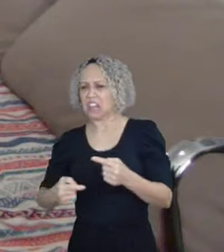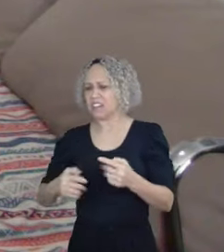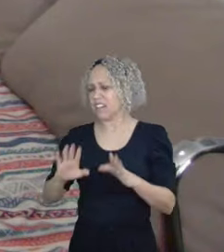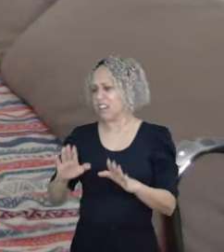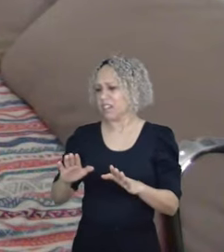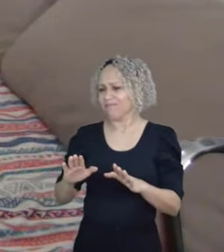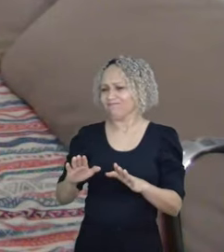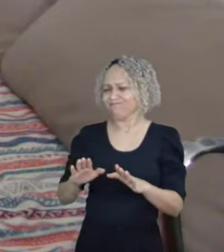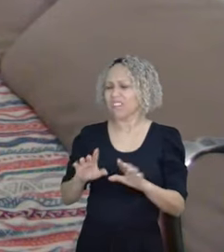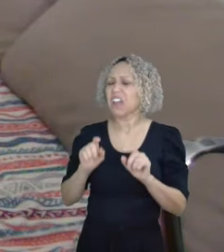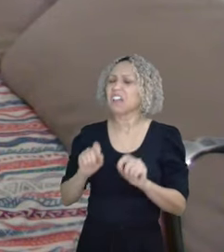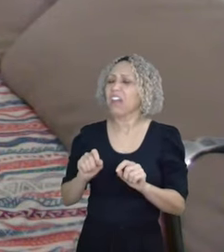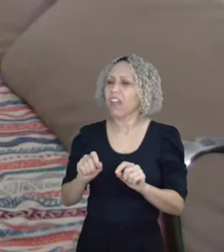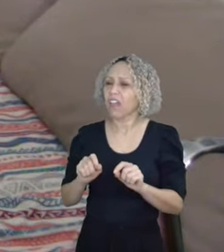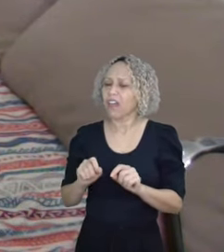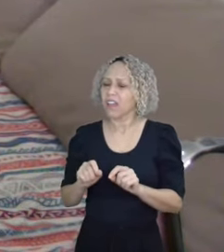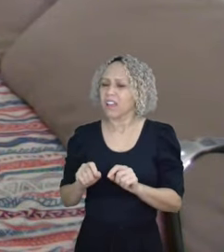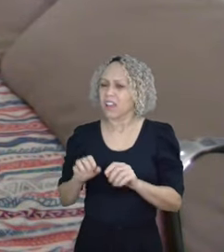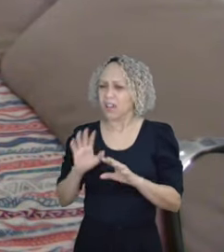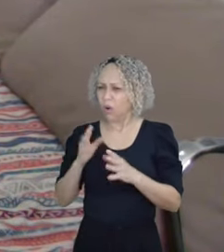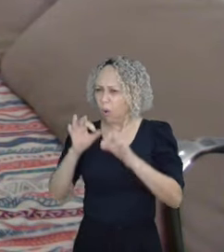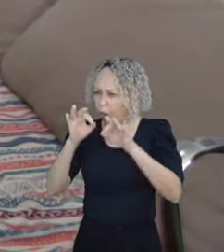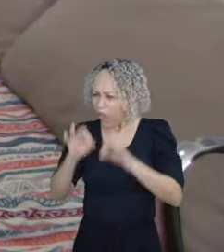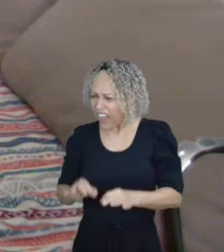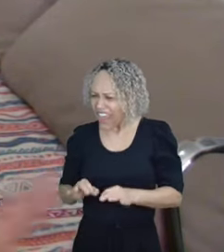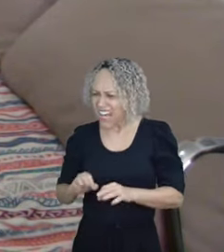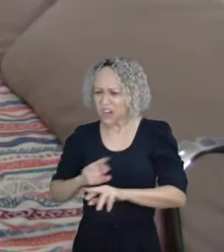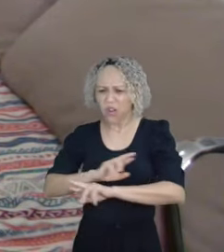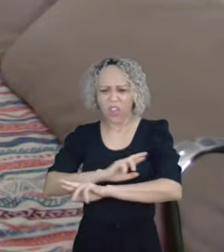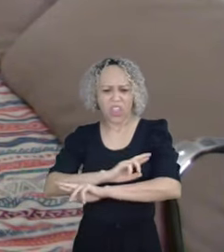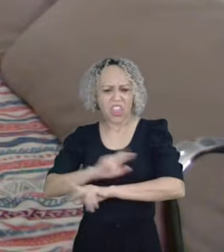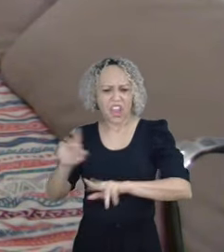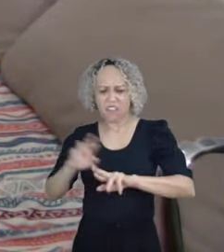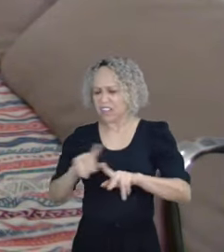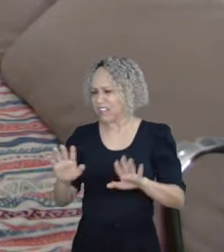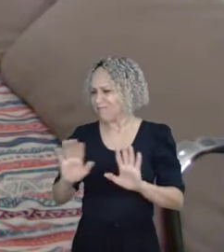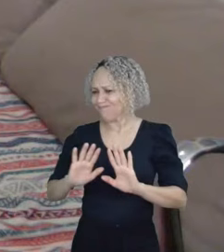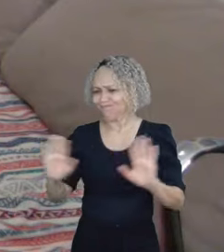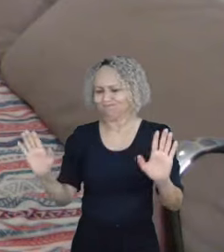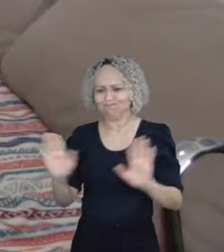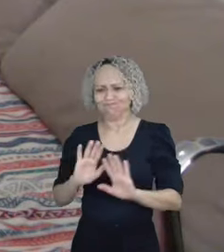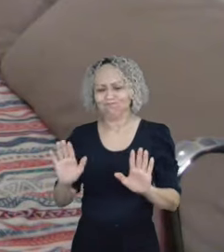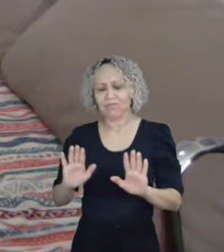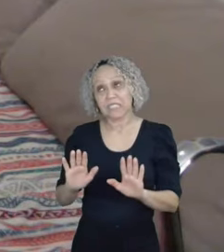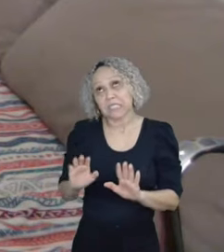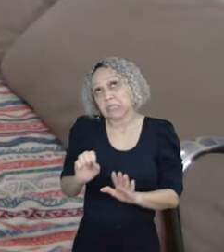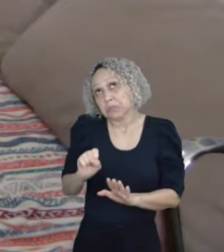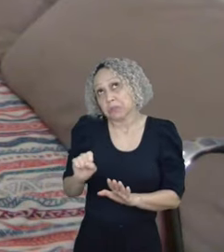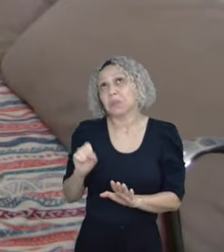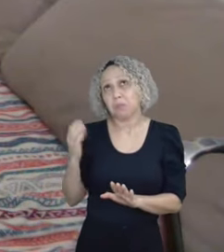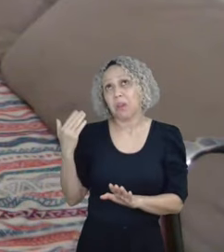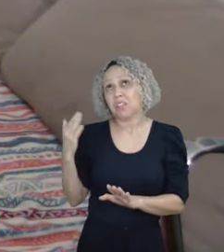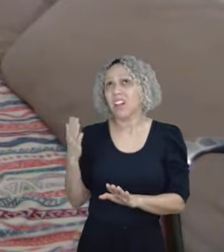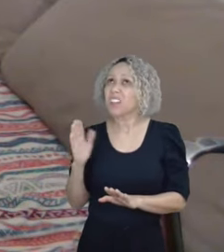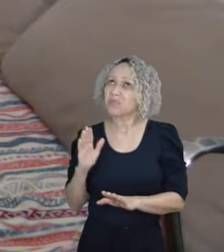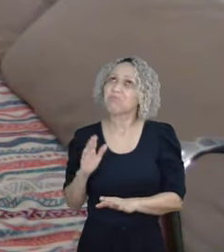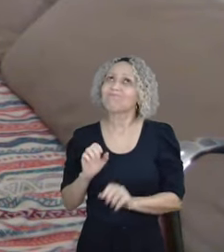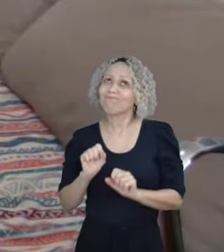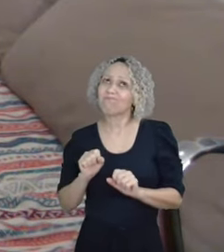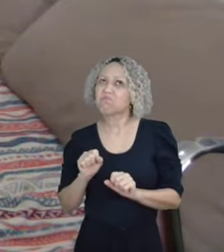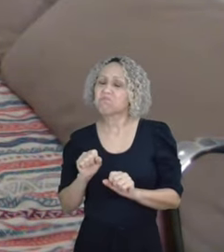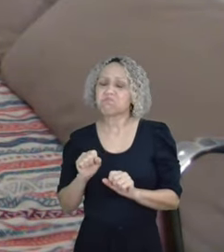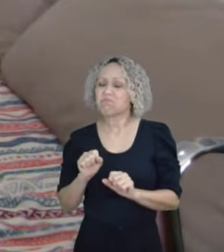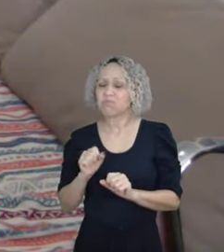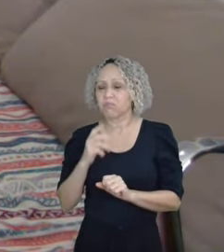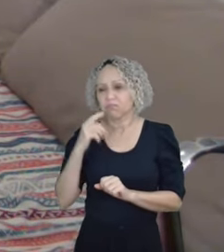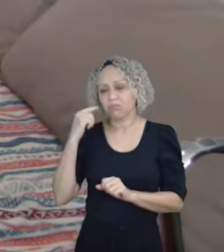espaço para o debate público honesto, para o debate público saudável, se é que ele já foi algum dia, né, se a gente parar para pensar bem. Muito